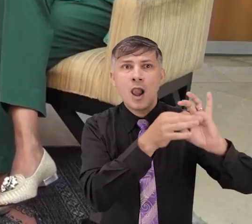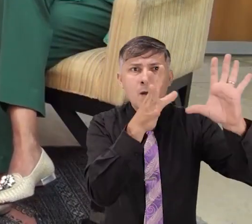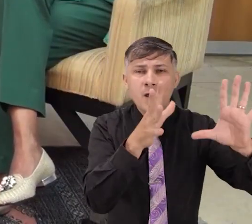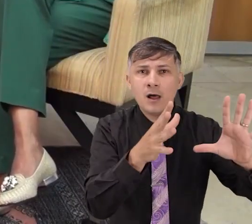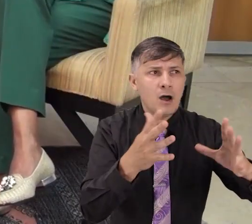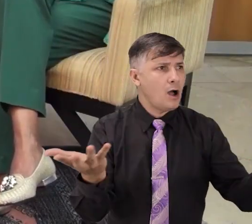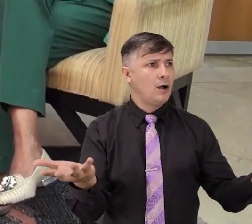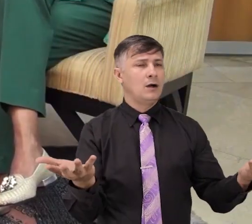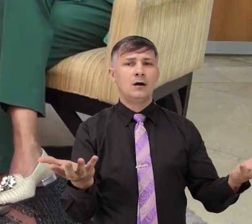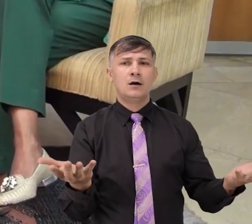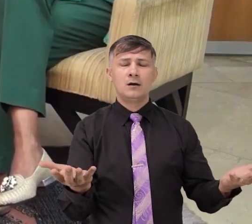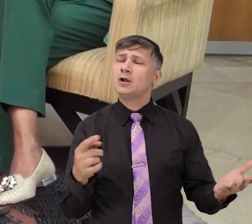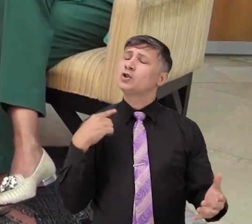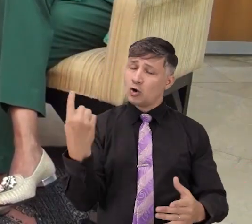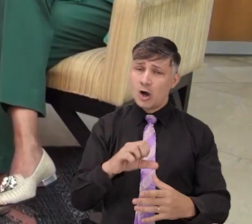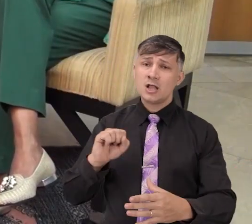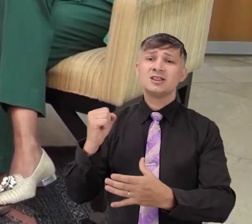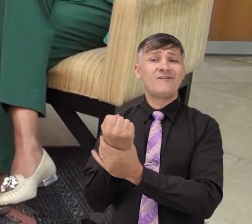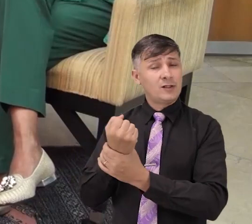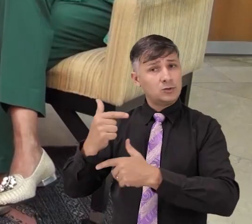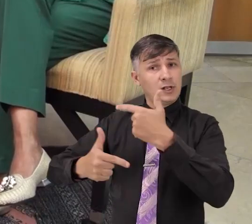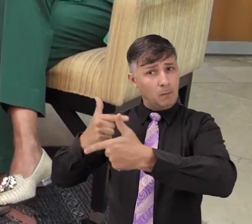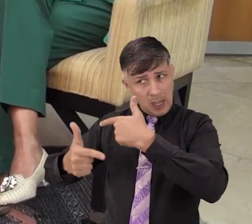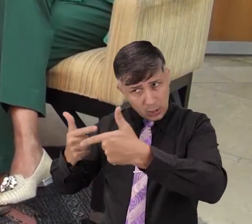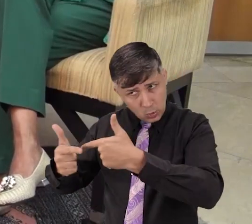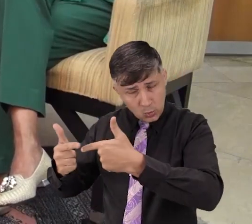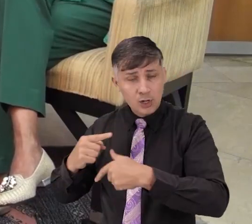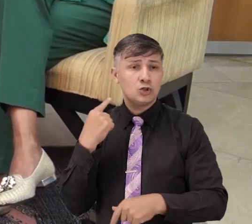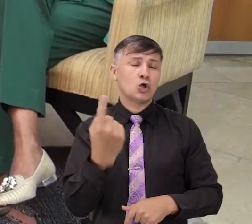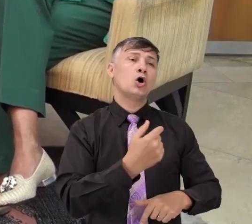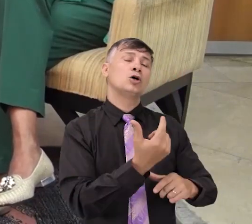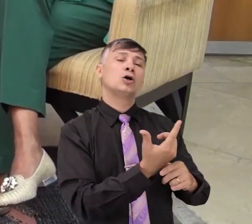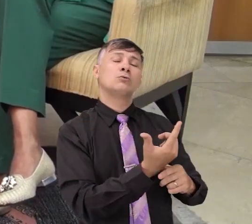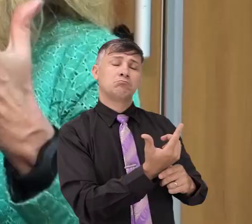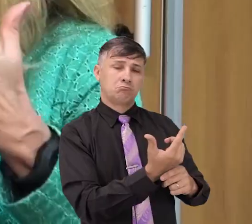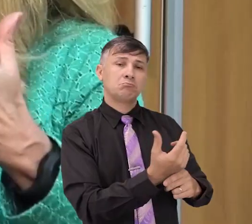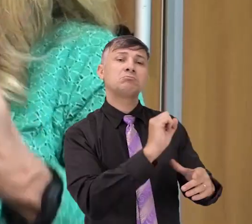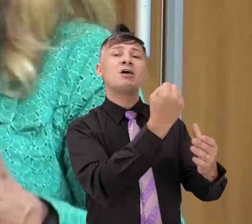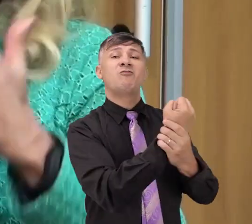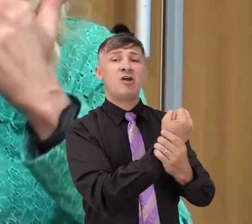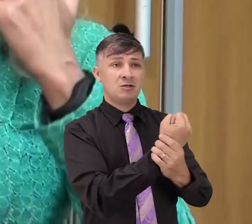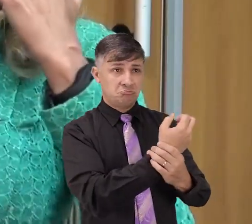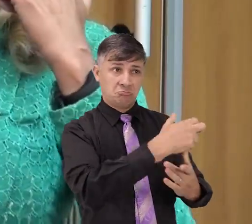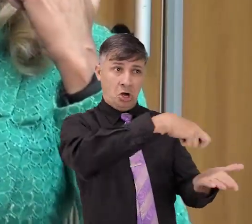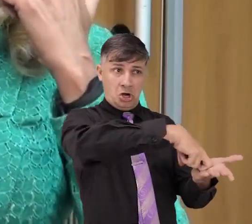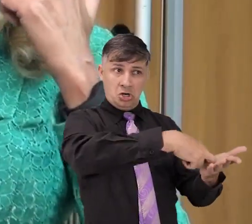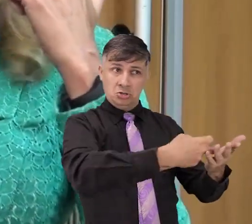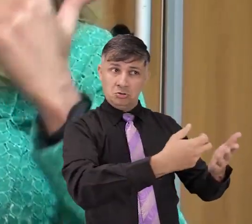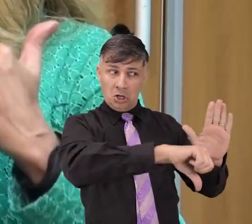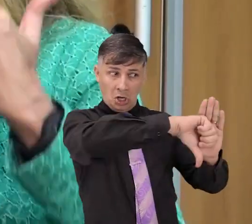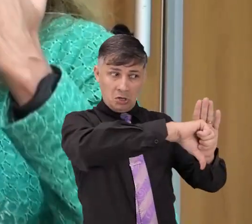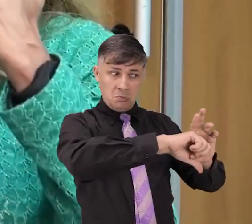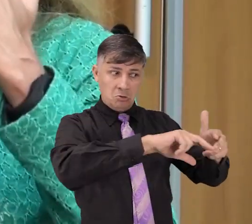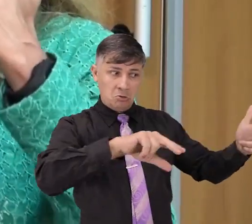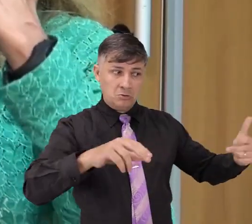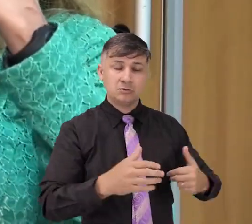Nós defendemos trabalhadores, como os criminalistas defendem, né, os réus e assim por diante. A nossa história é